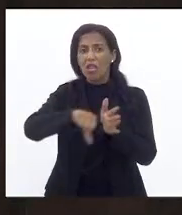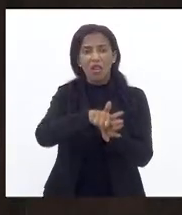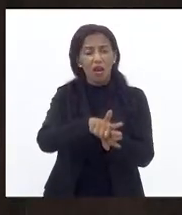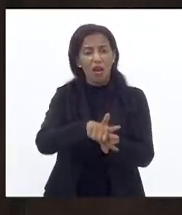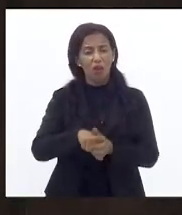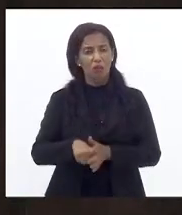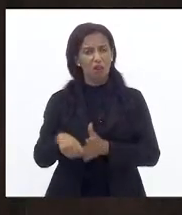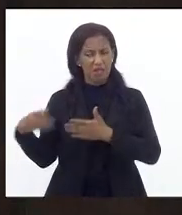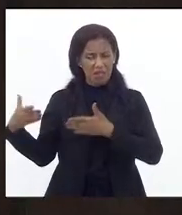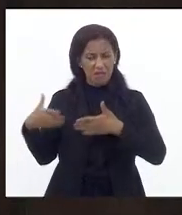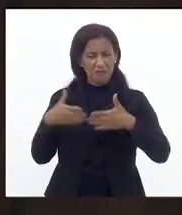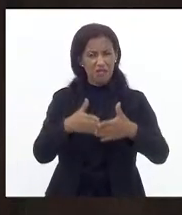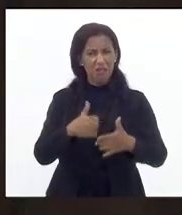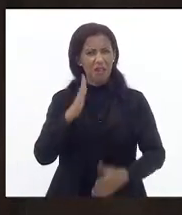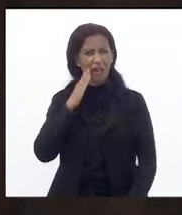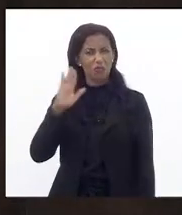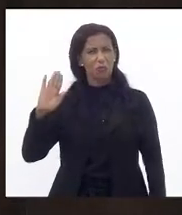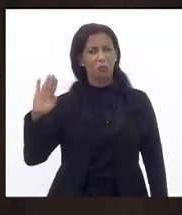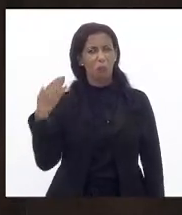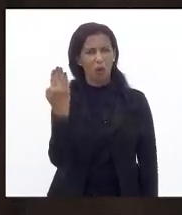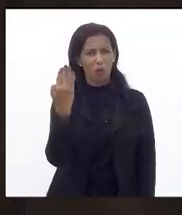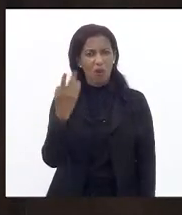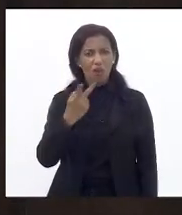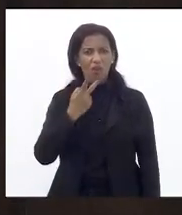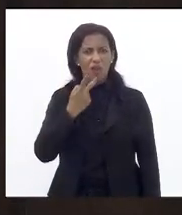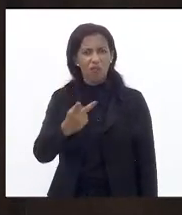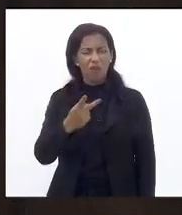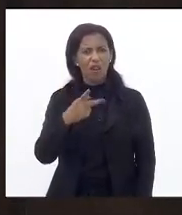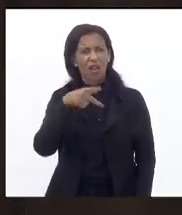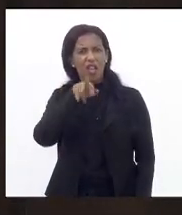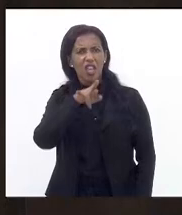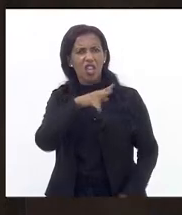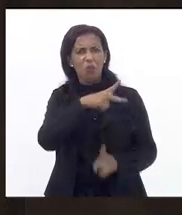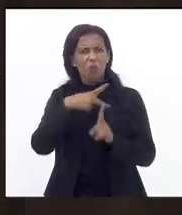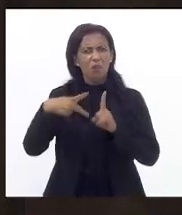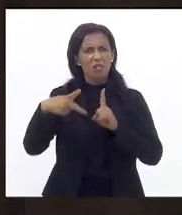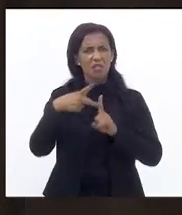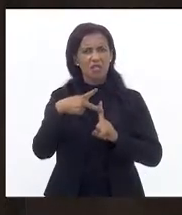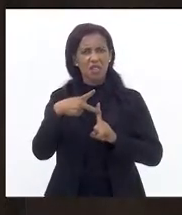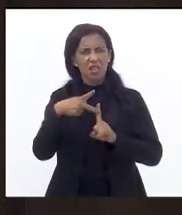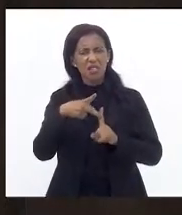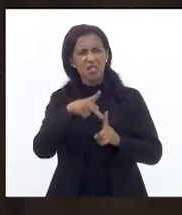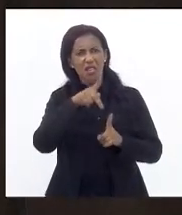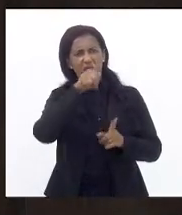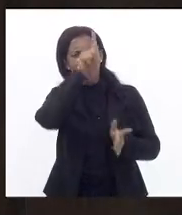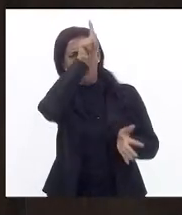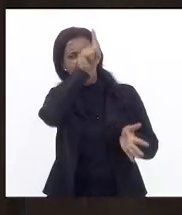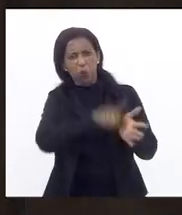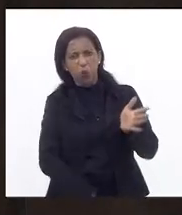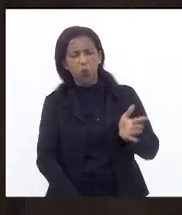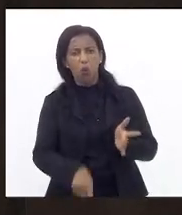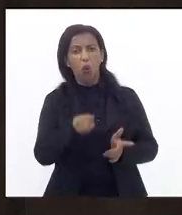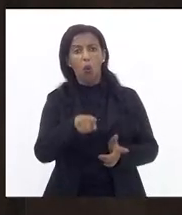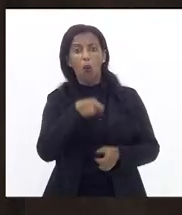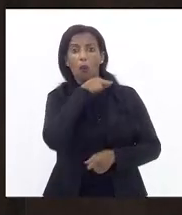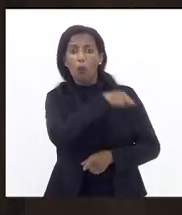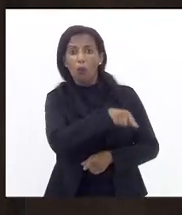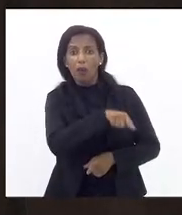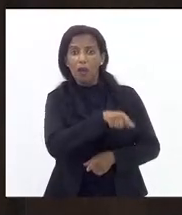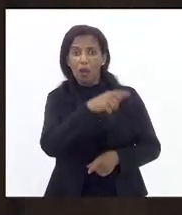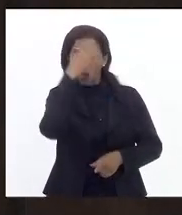e ele vem aqui na maior cara de pau de dizer que o rio presidência tem um rombo o homem que foi deixado por ele por outra equipe